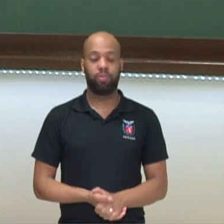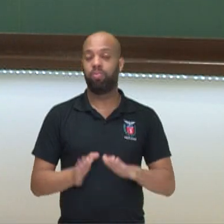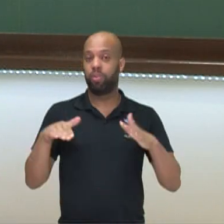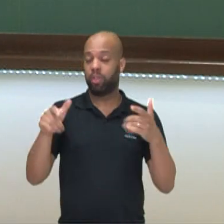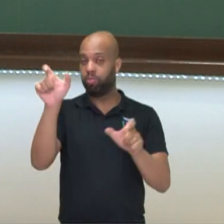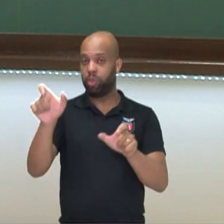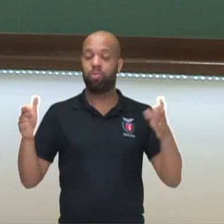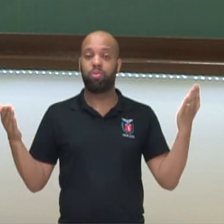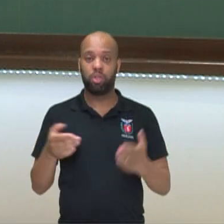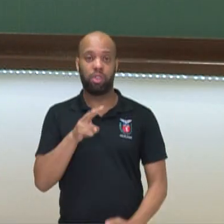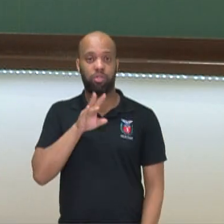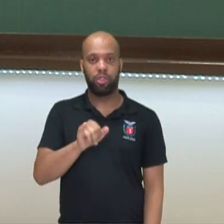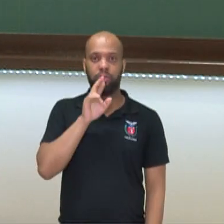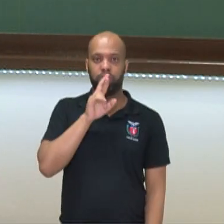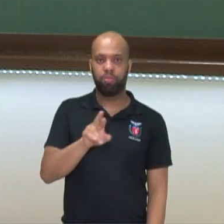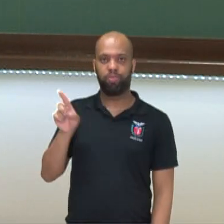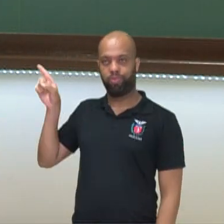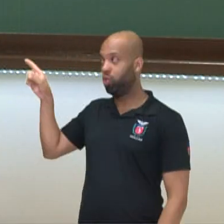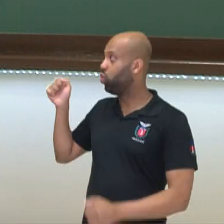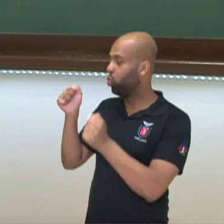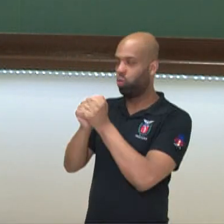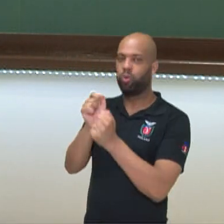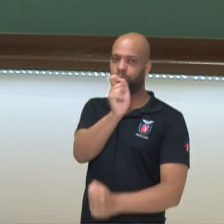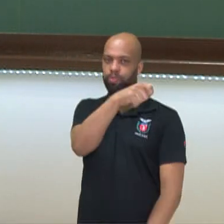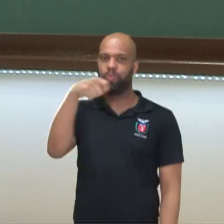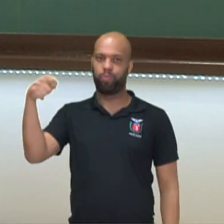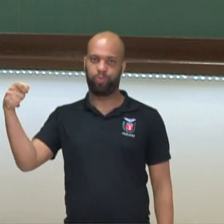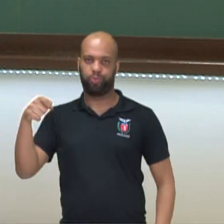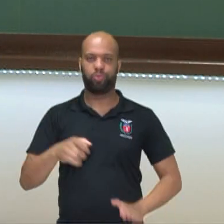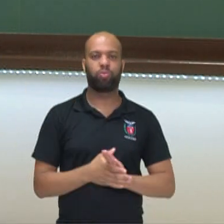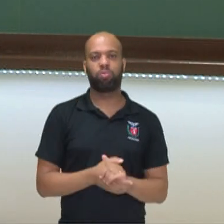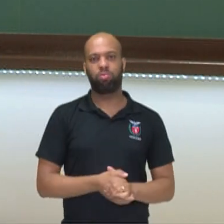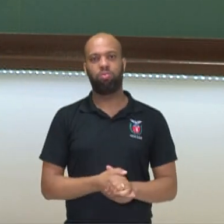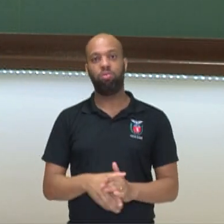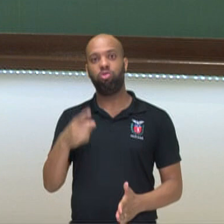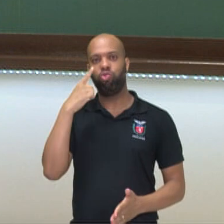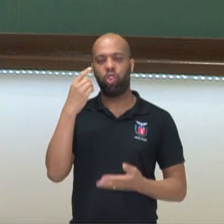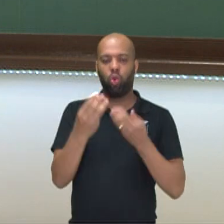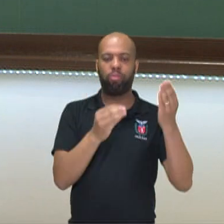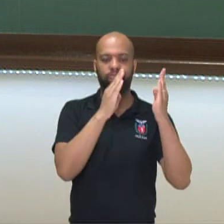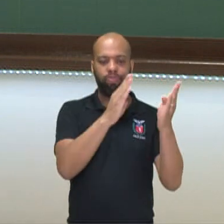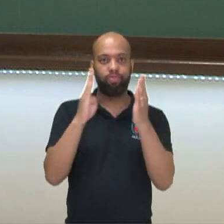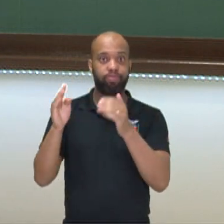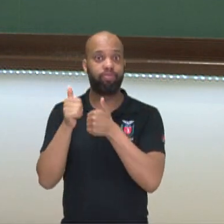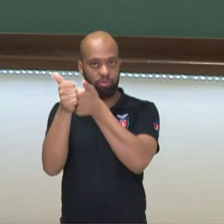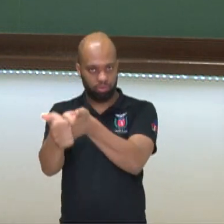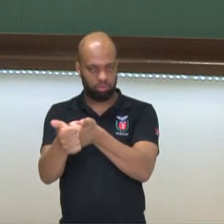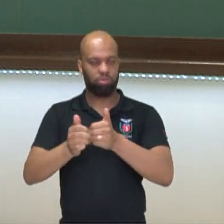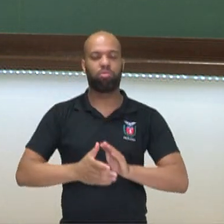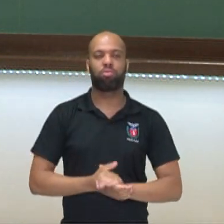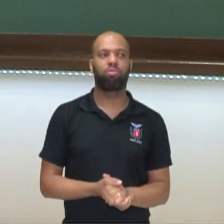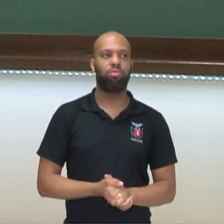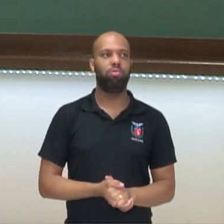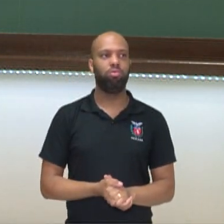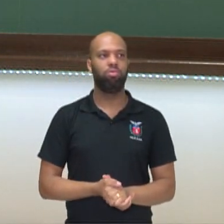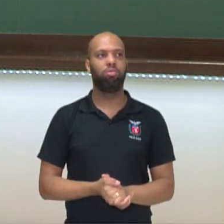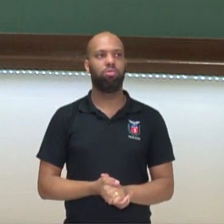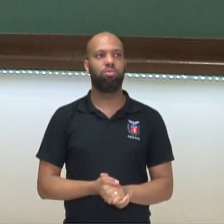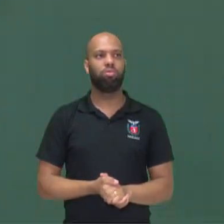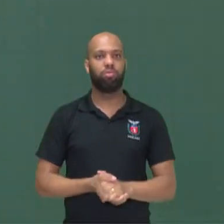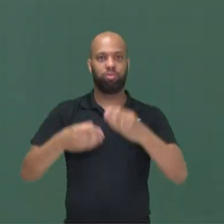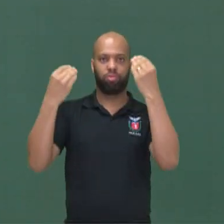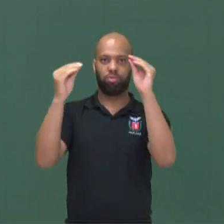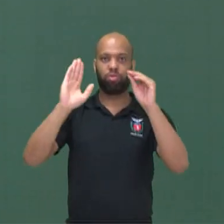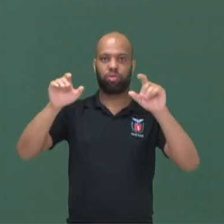Então, pessoal, nós vamos resolver esse exercício no quadro para você ver bem direitinho a ordem dos cálculos, tá bom? Então, confere comigo. Eu coloquei a